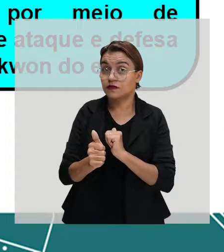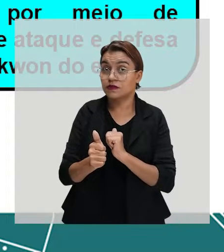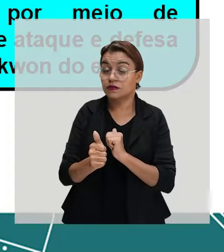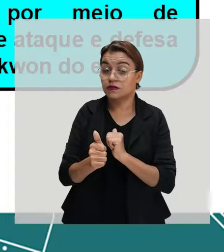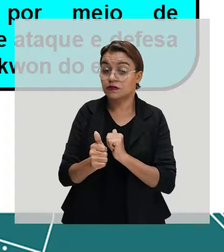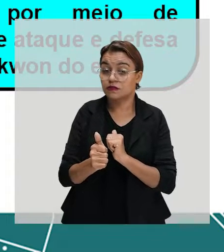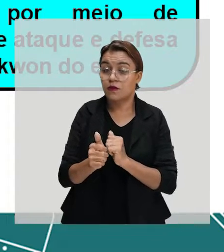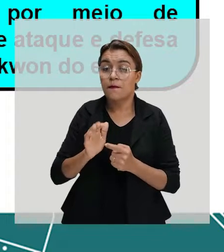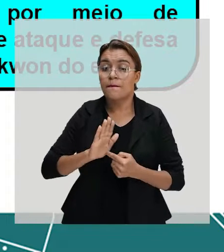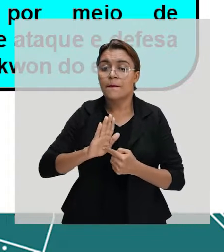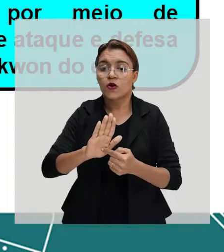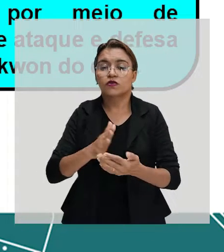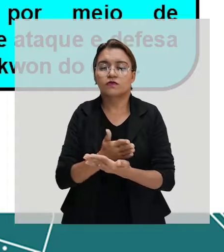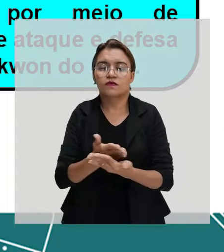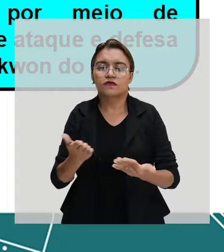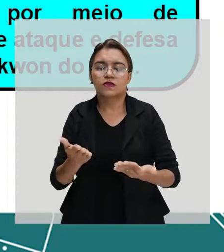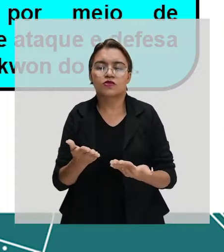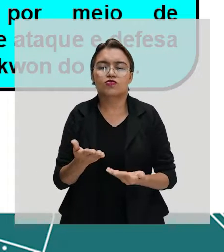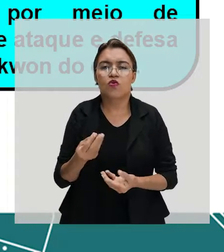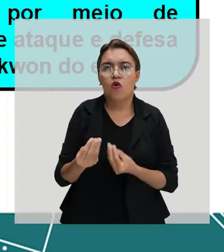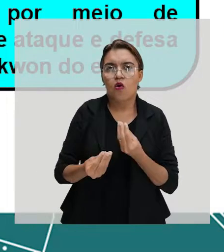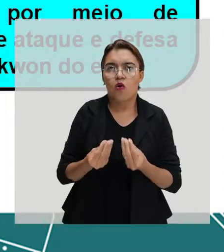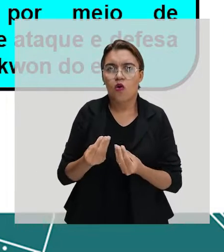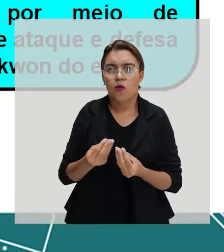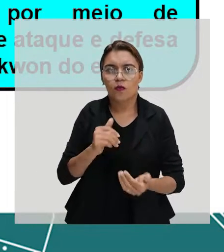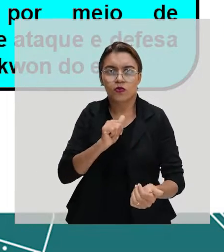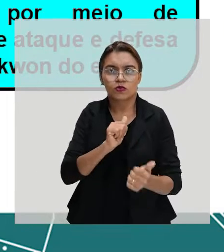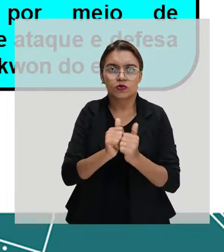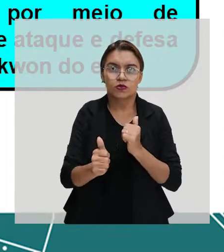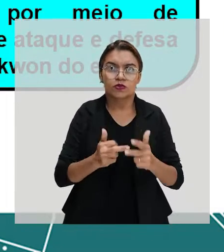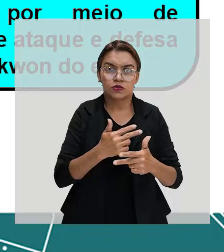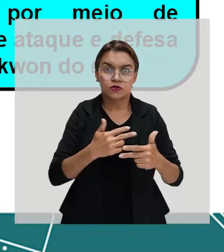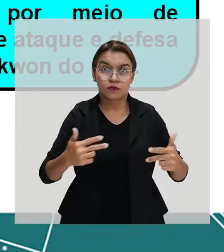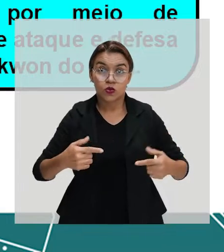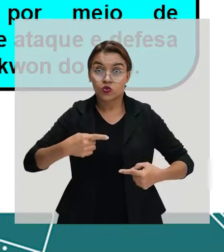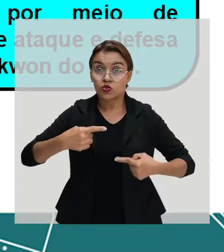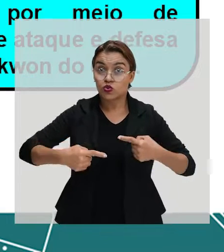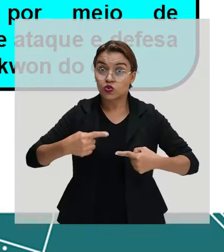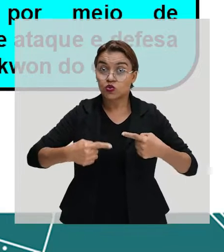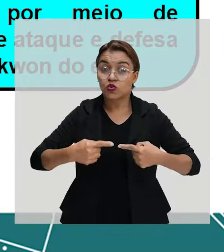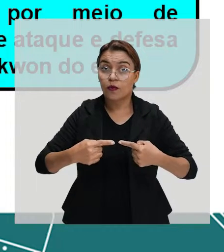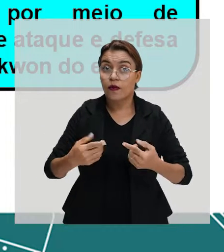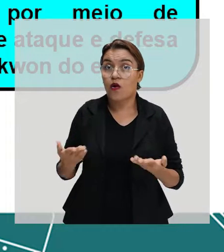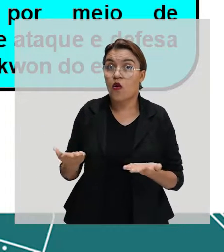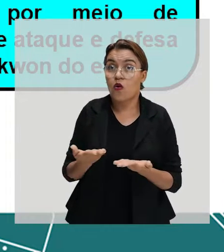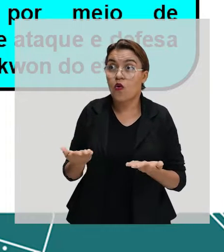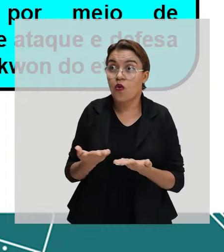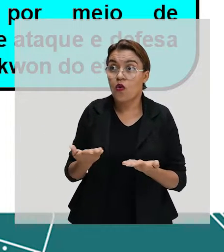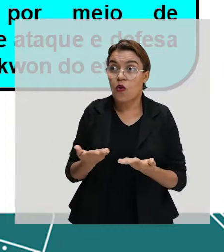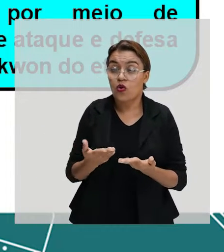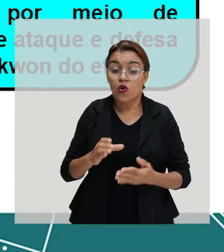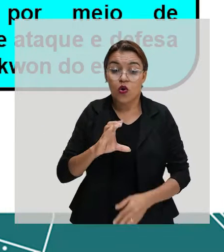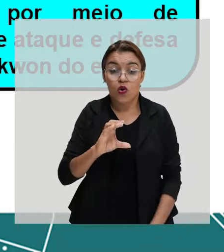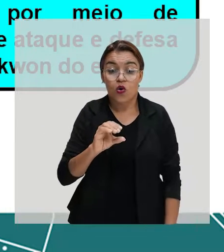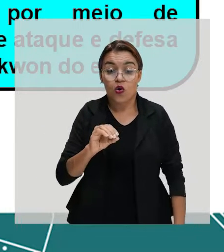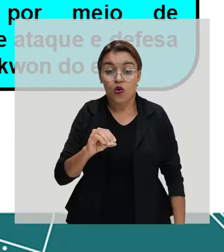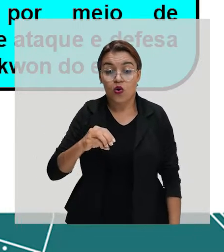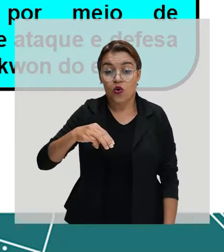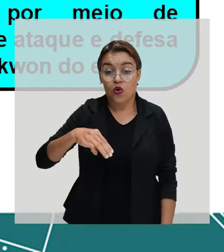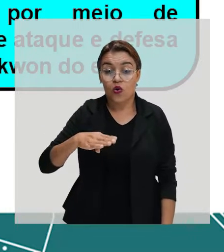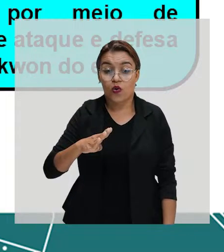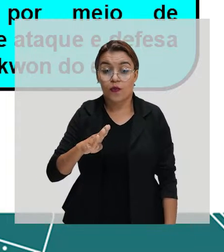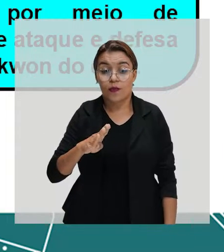Então mostra para vocês como é que os esportes de combate hoje a expressão combate